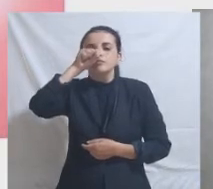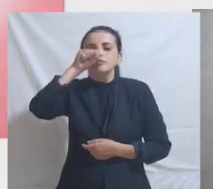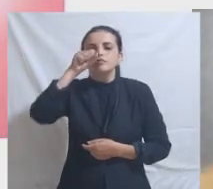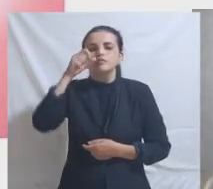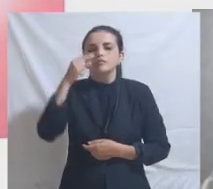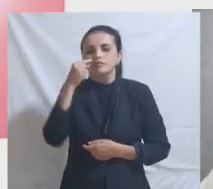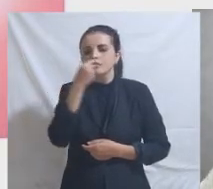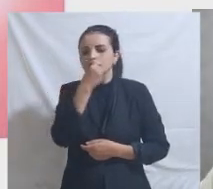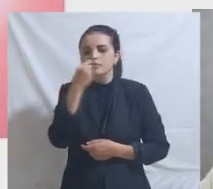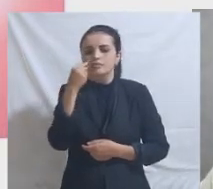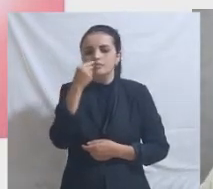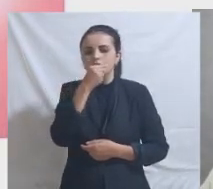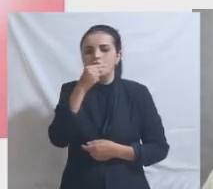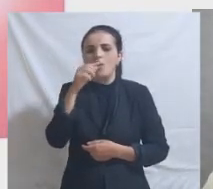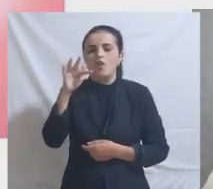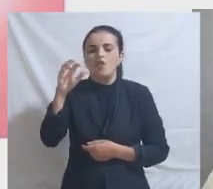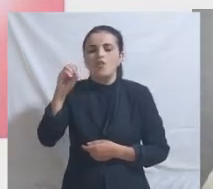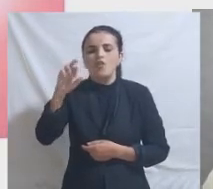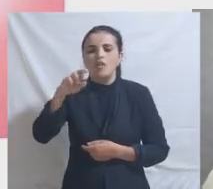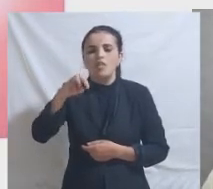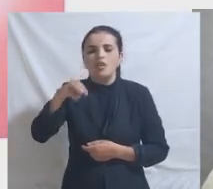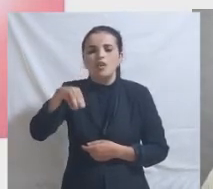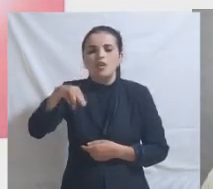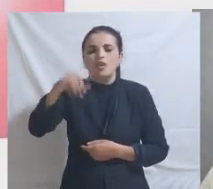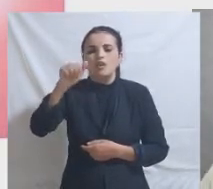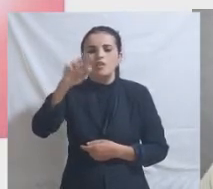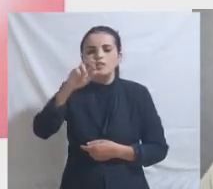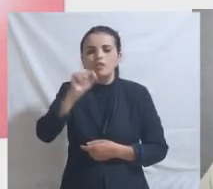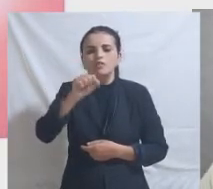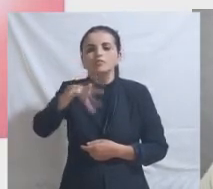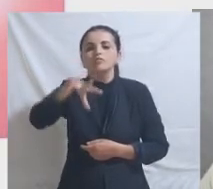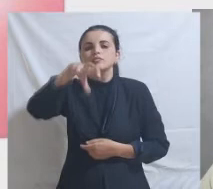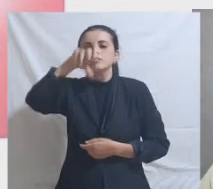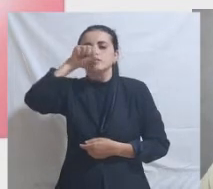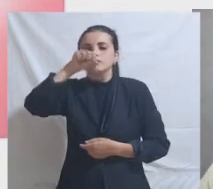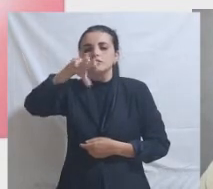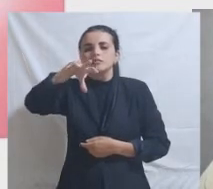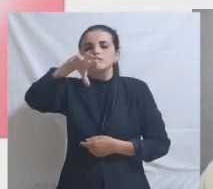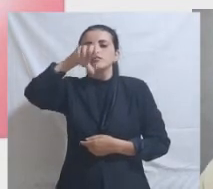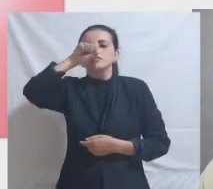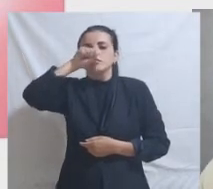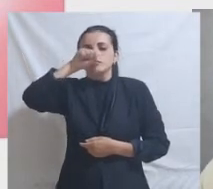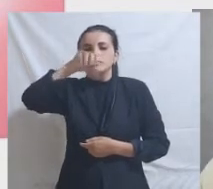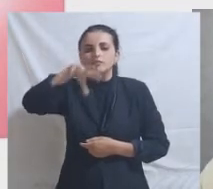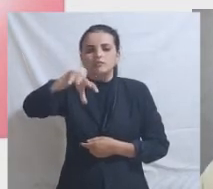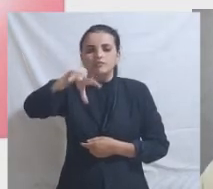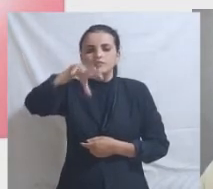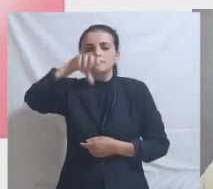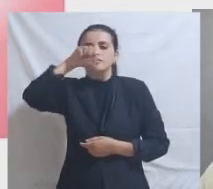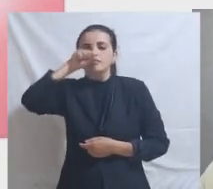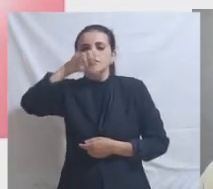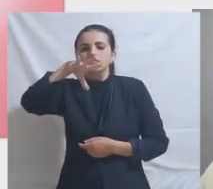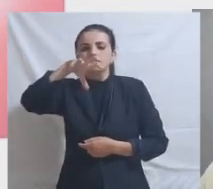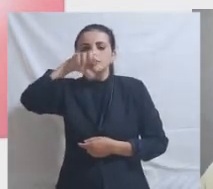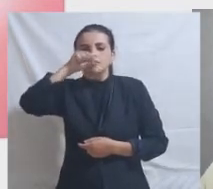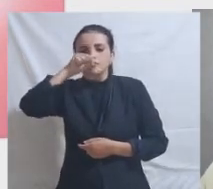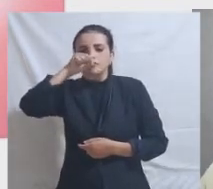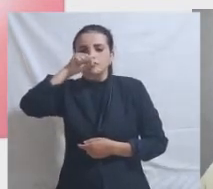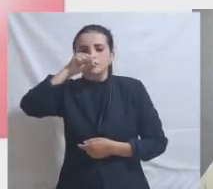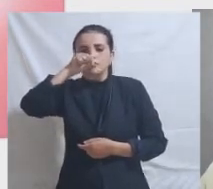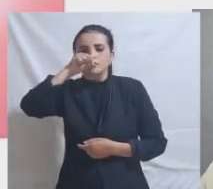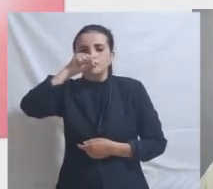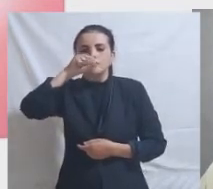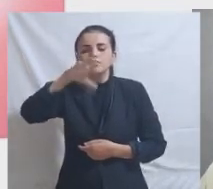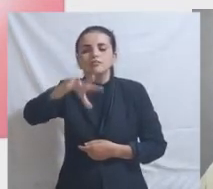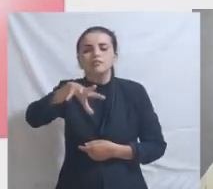Então, cada um deles vai se chamar fossa nasal. Eles têm algumas finalidades. Então, ó, a cavidade do nariz são forrados por um tecido cheio de